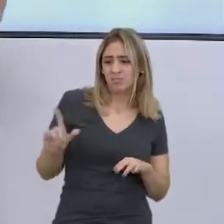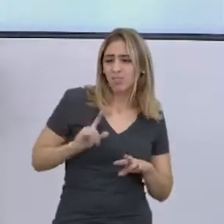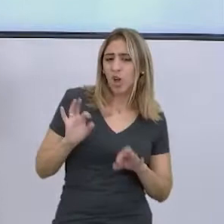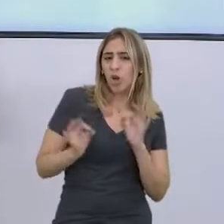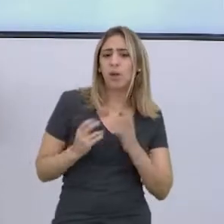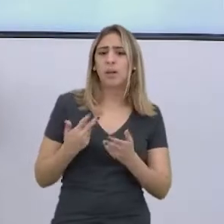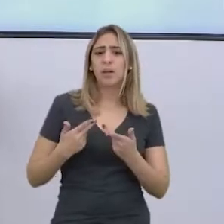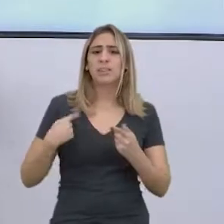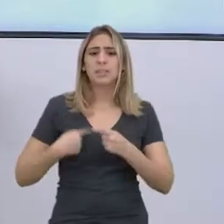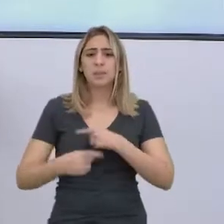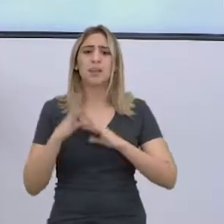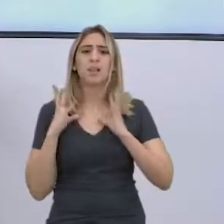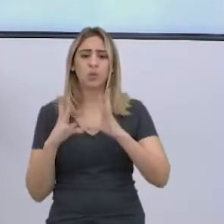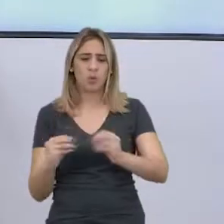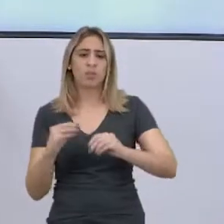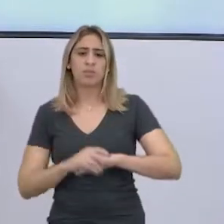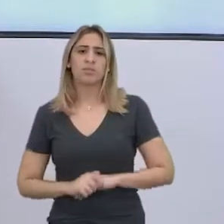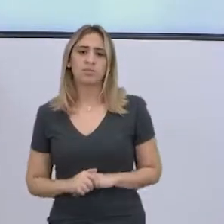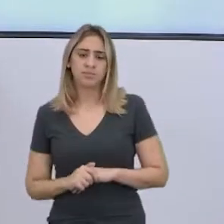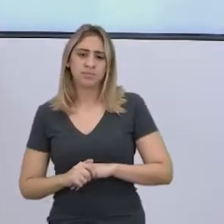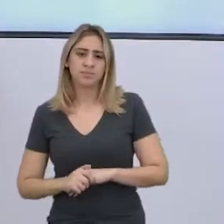me vale a semana inteira.